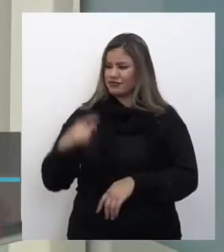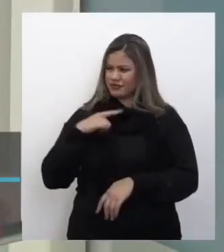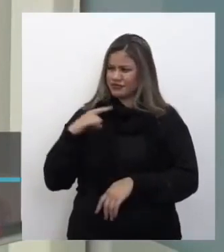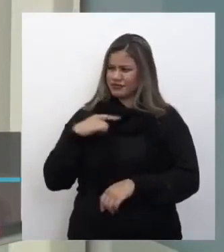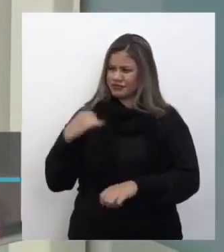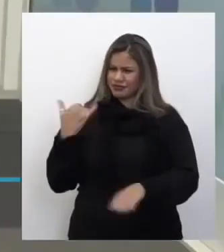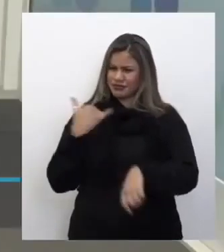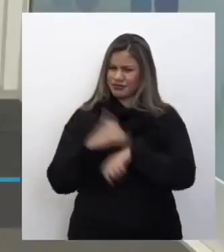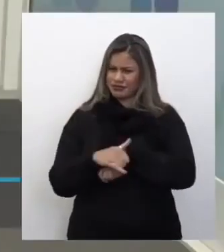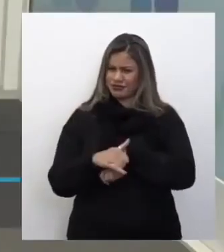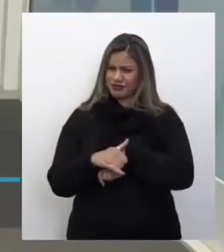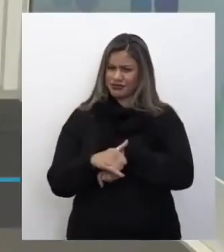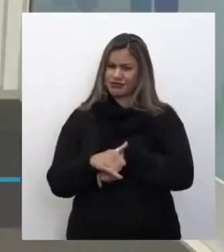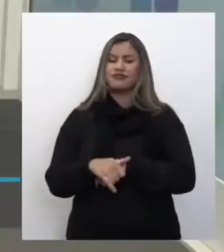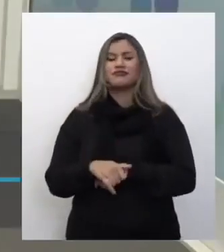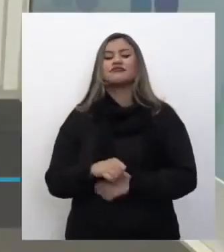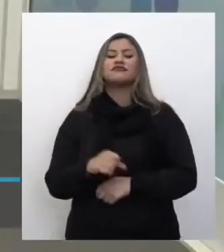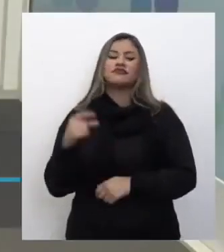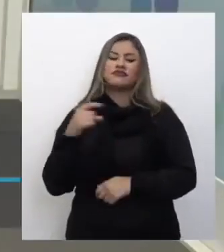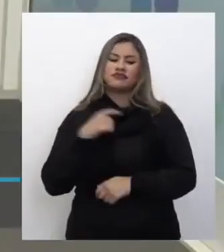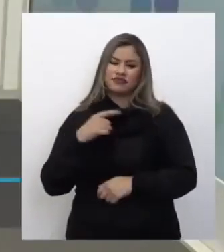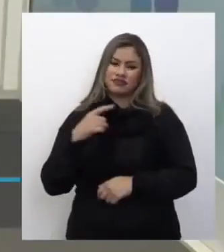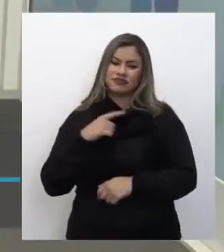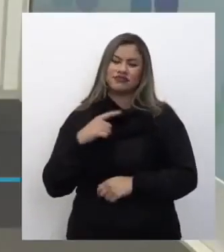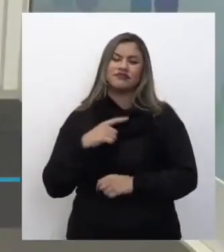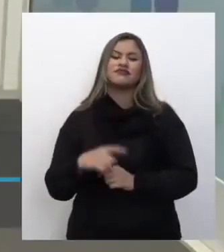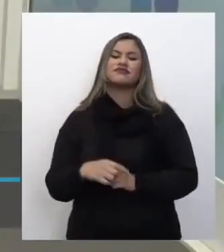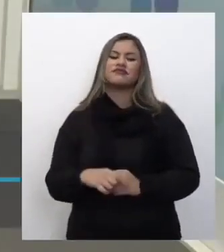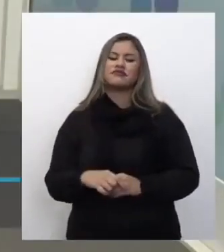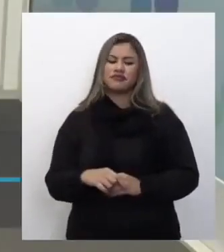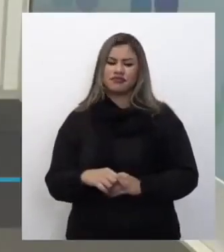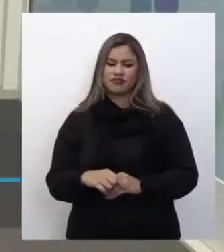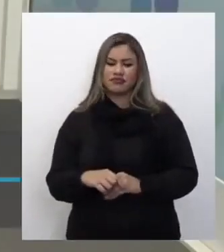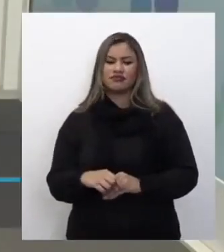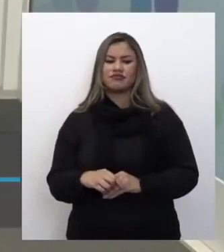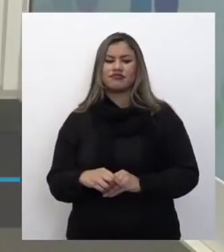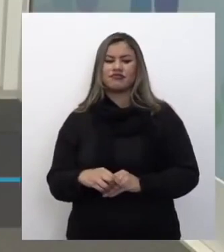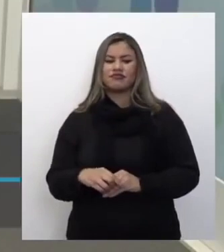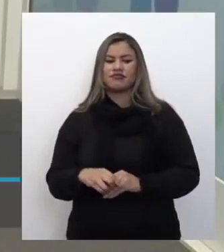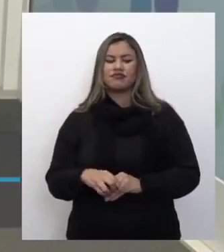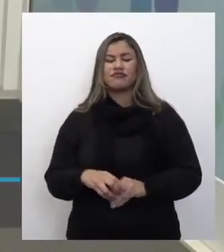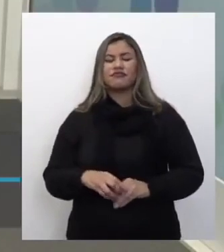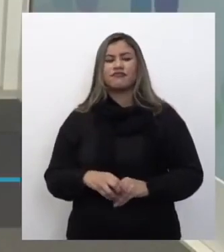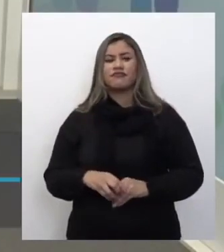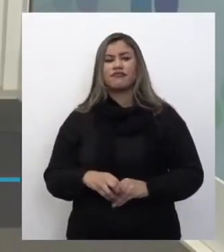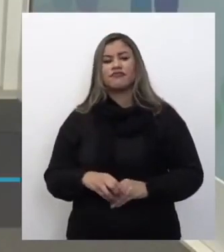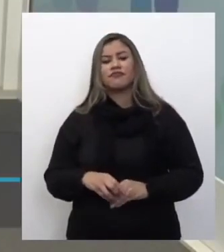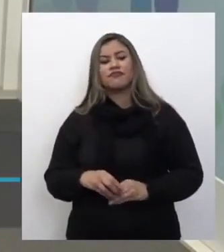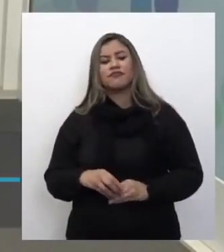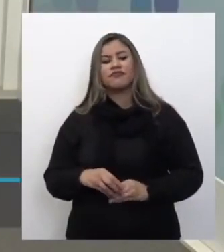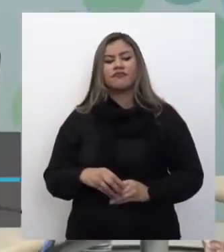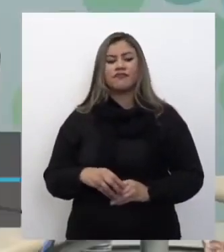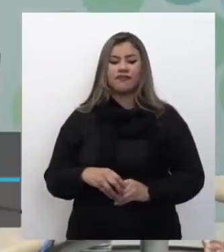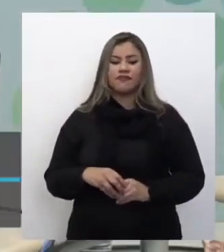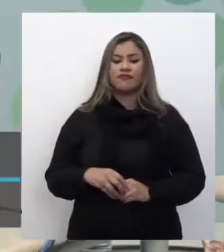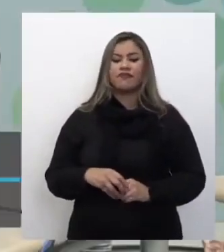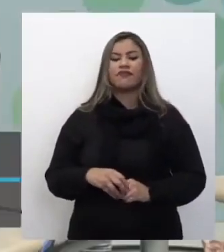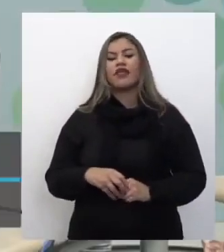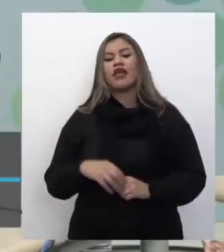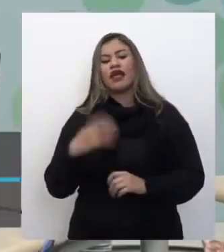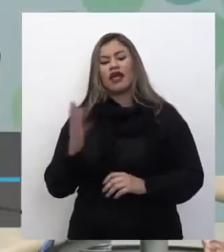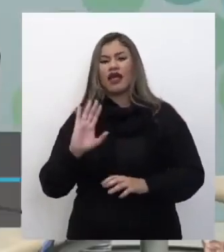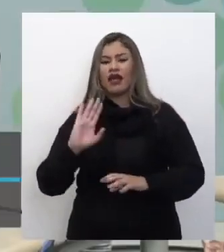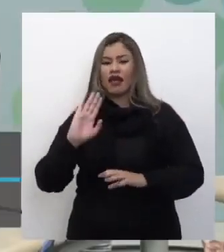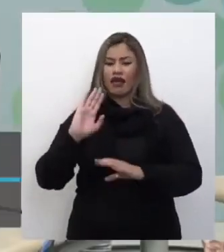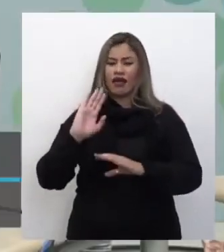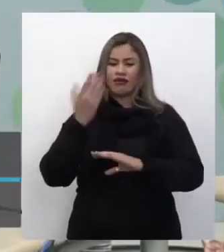aí? Olha, nas farsas, nas farsas, na verdade, né? A farsa, ela pode também apresentar um